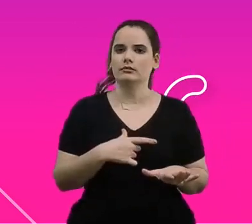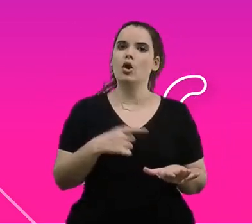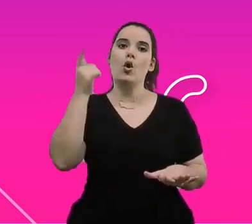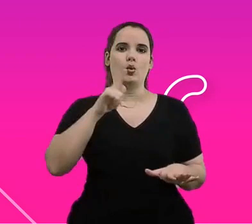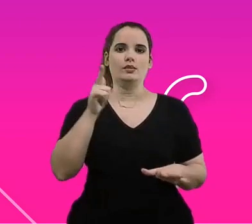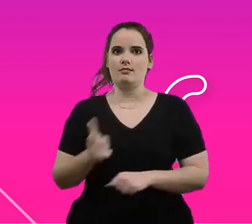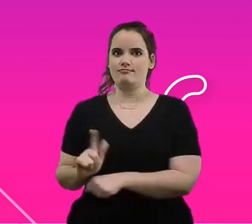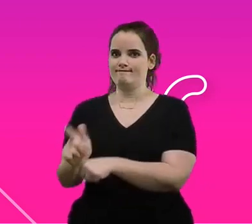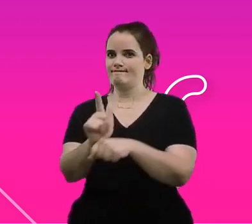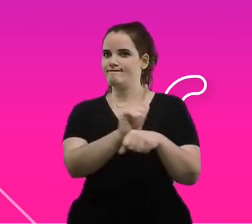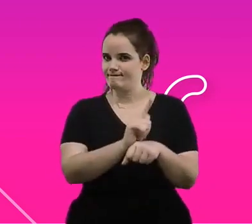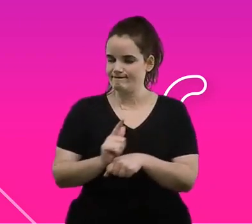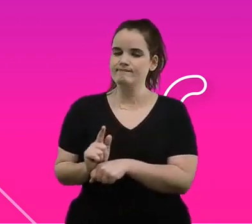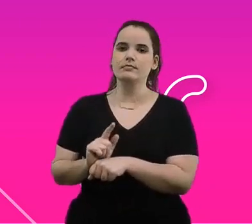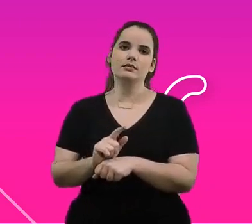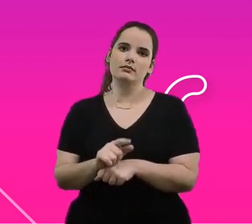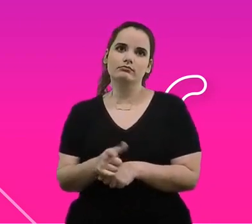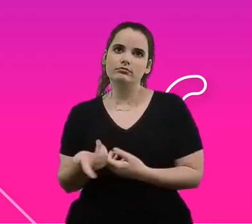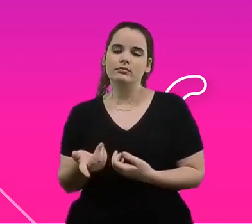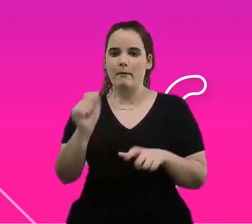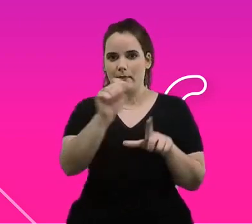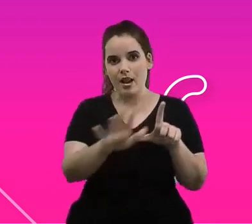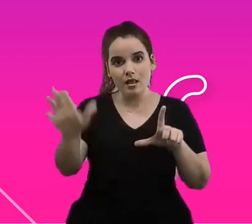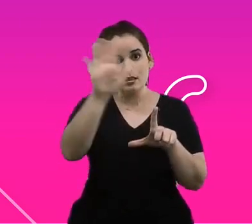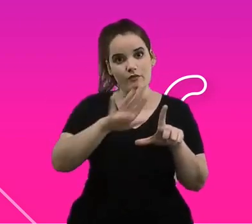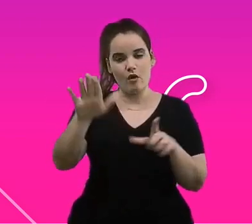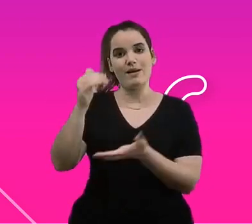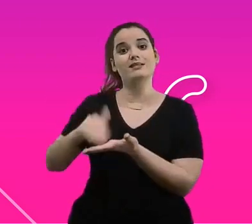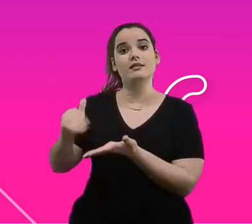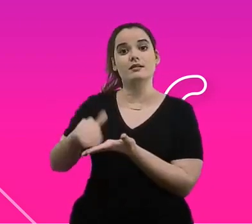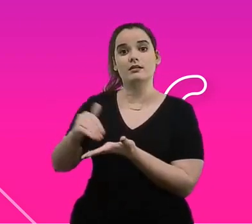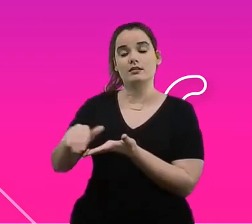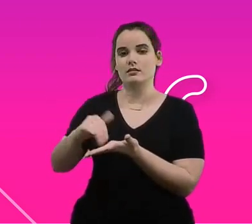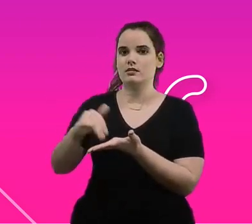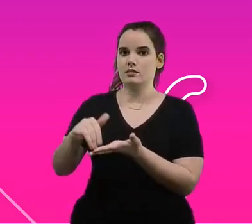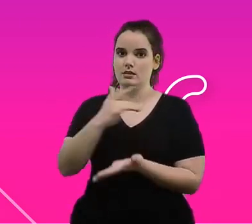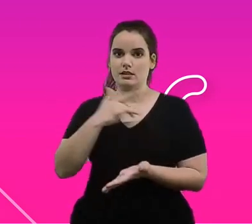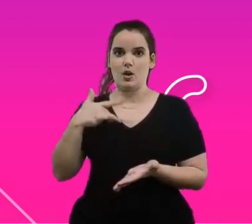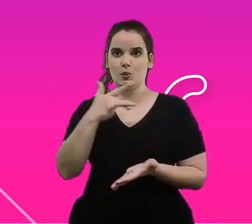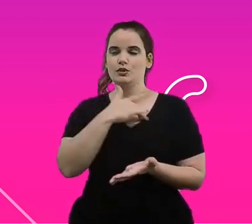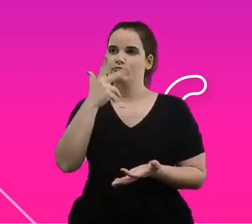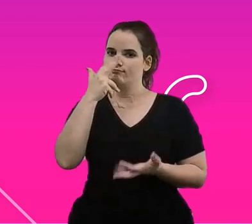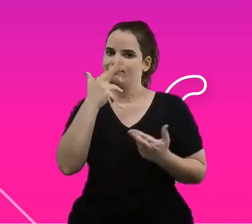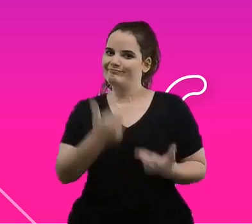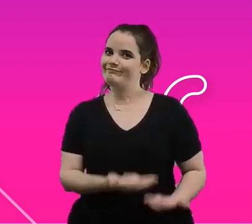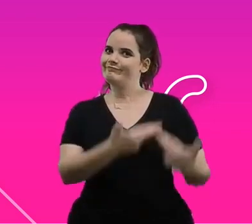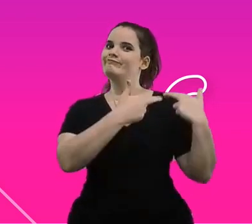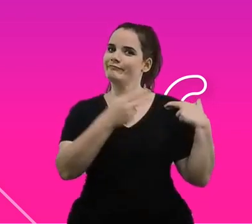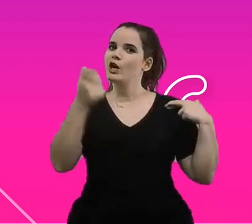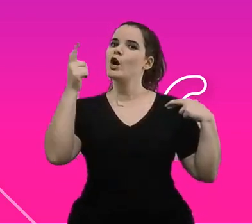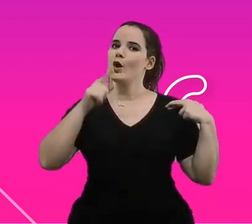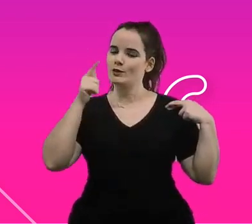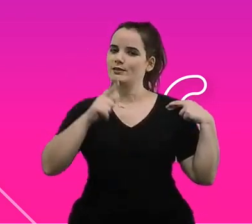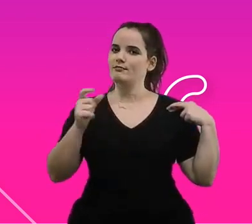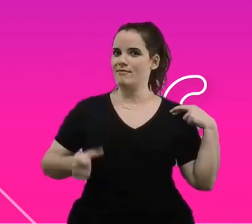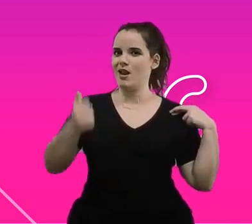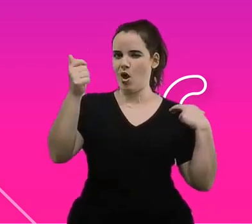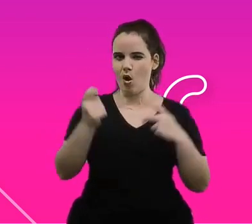de predição dentro do laboratório. Então, tenho certeza que foi muito bom para todas as equipes, mas principalmente para a CEAPA, que de